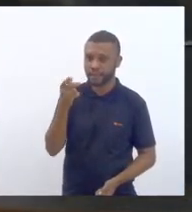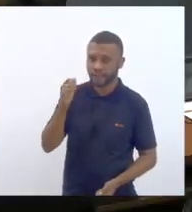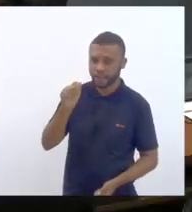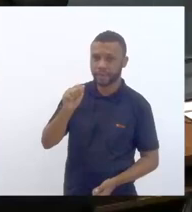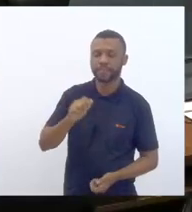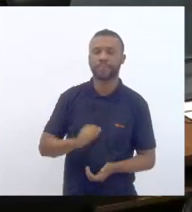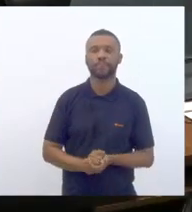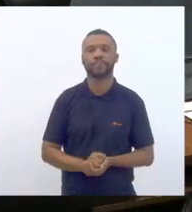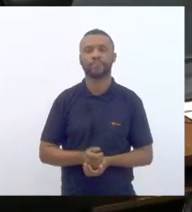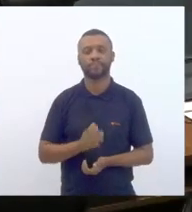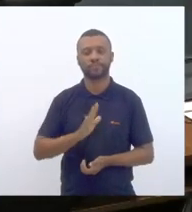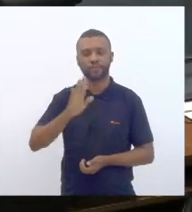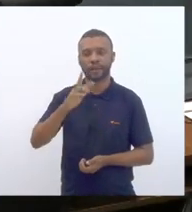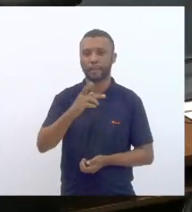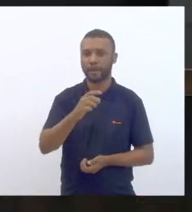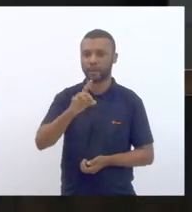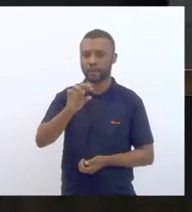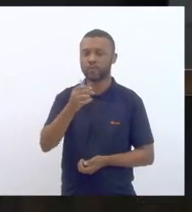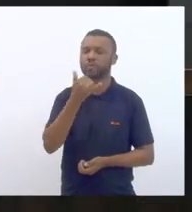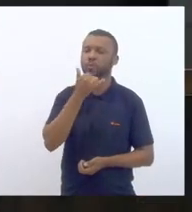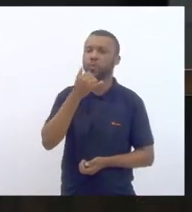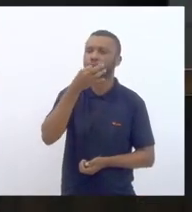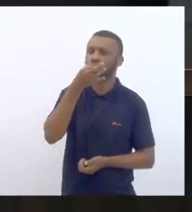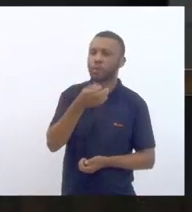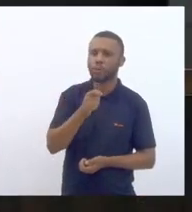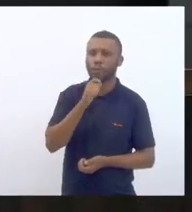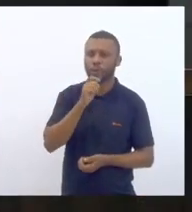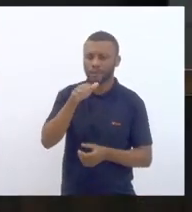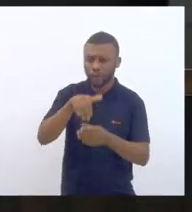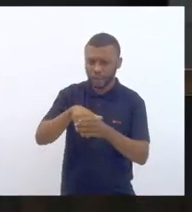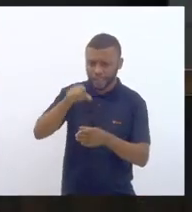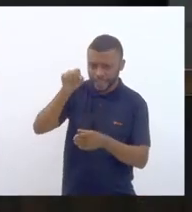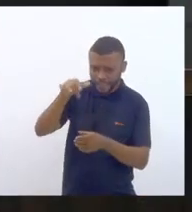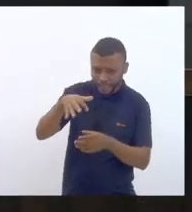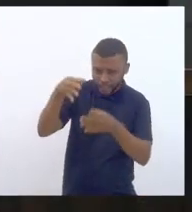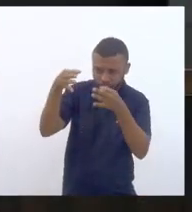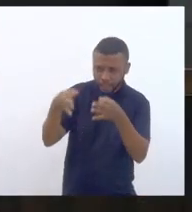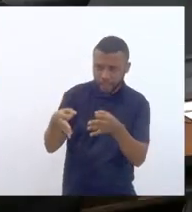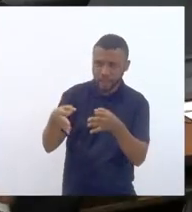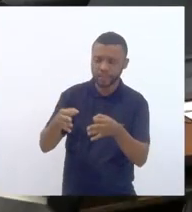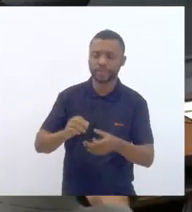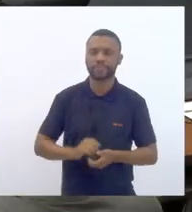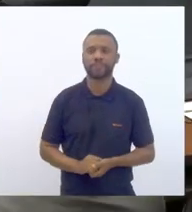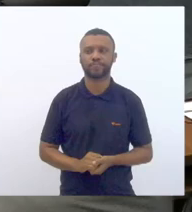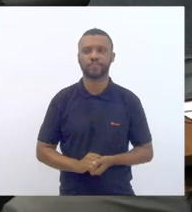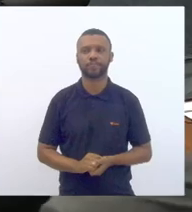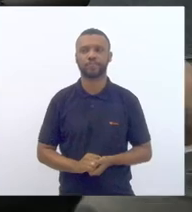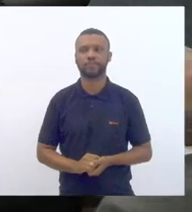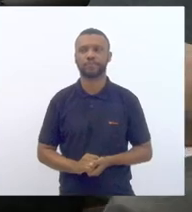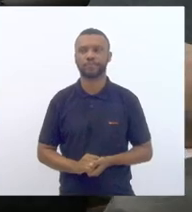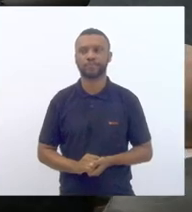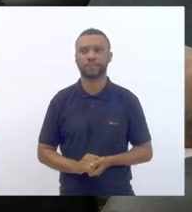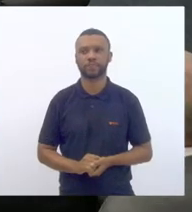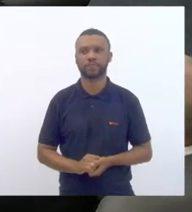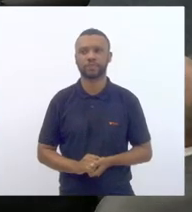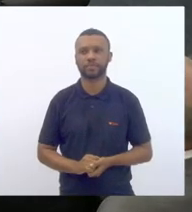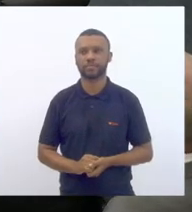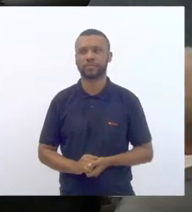Deputado Pedro Ricardo, está sem som, Pedro. Vota sim, é isso, Pedro?